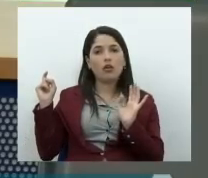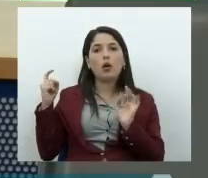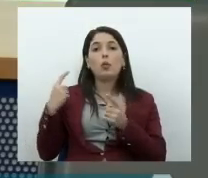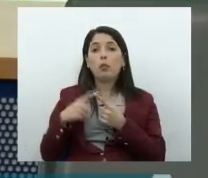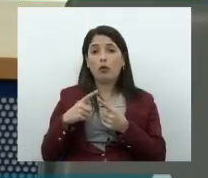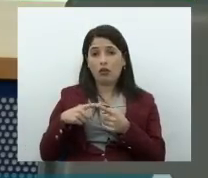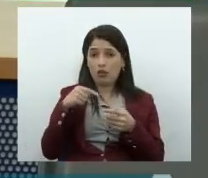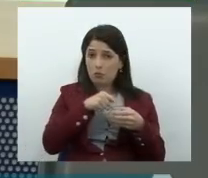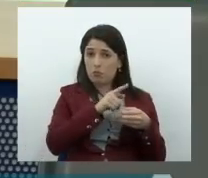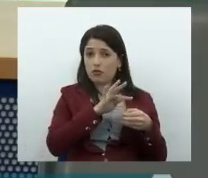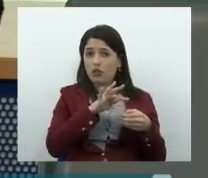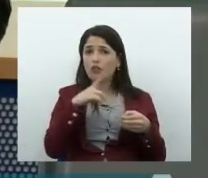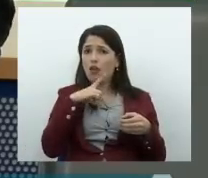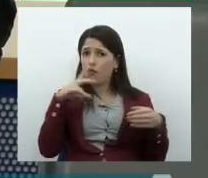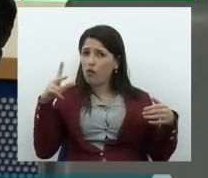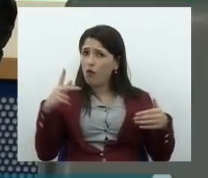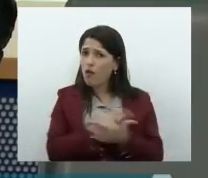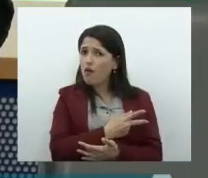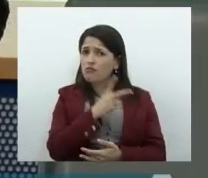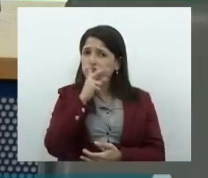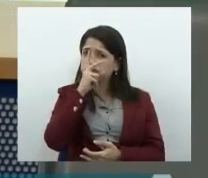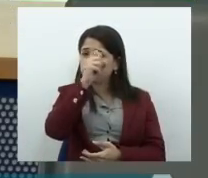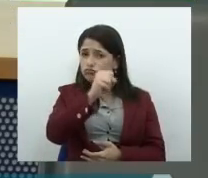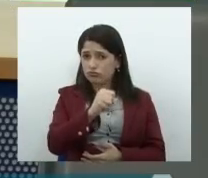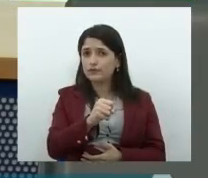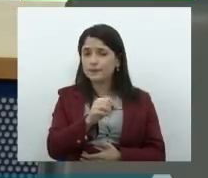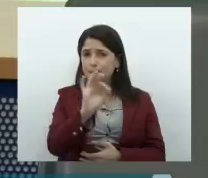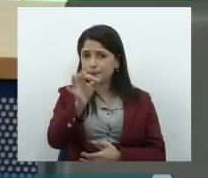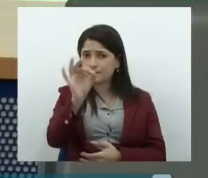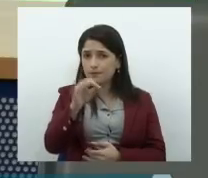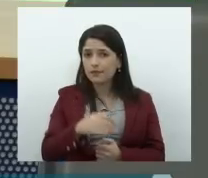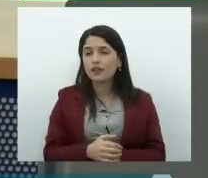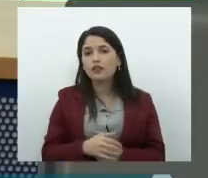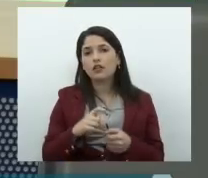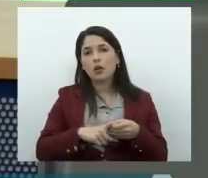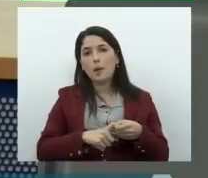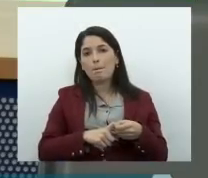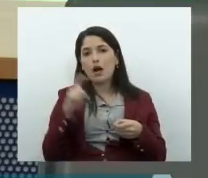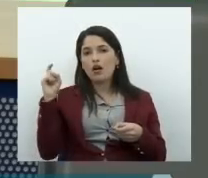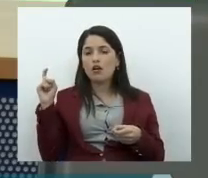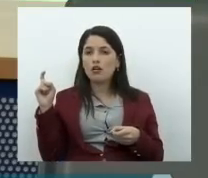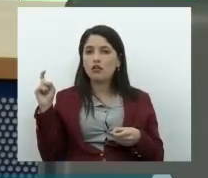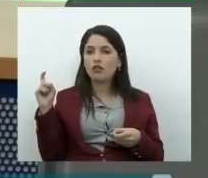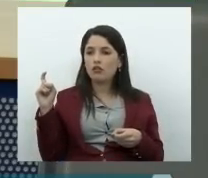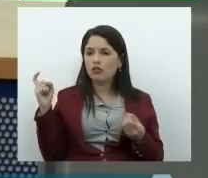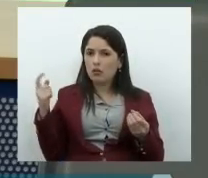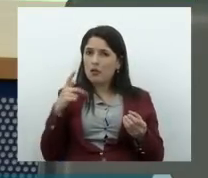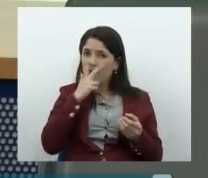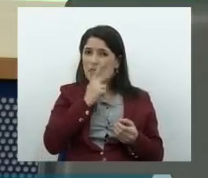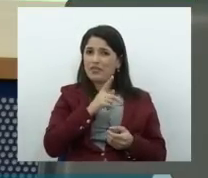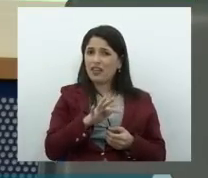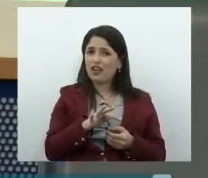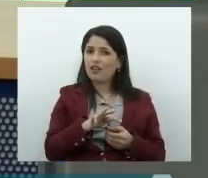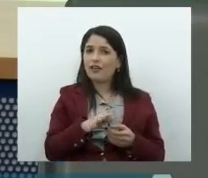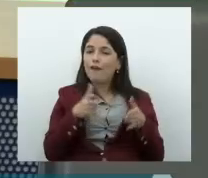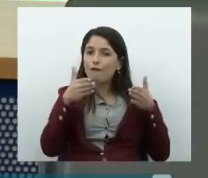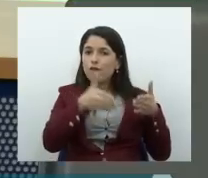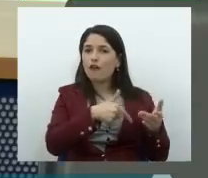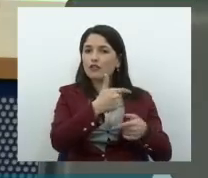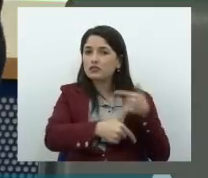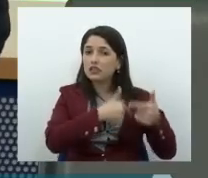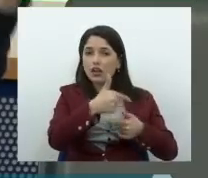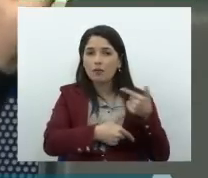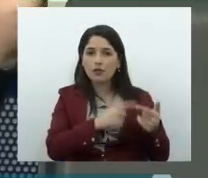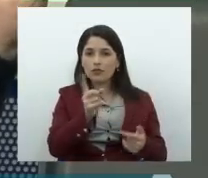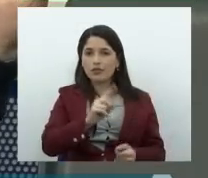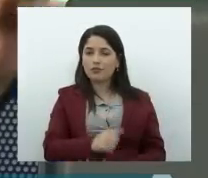que precisavam ser questionados. E a minha saída foi porque o PT rompeu com os trabalhadores, na medida que fez